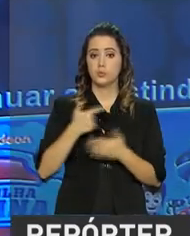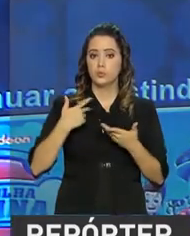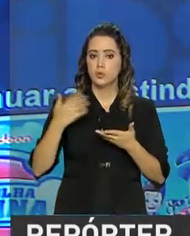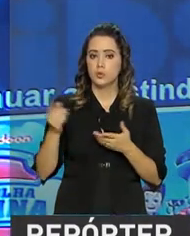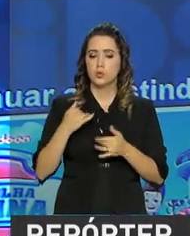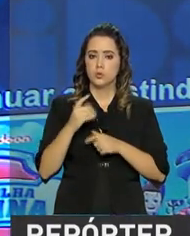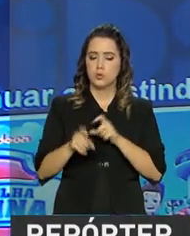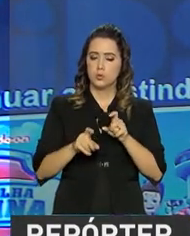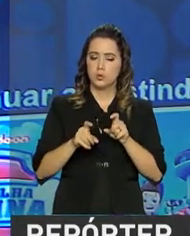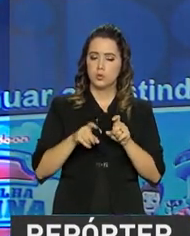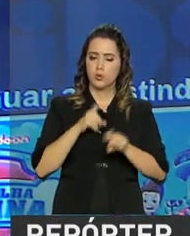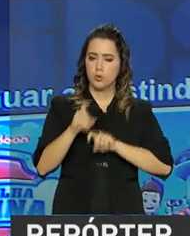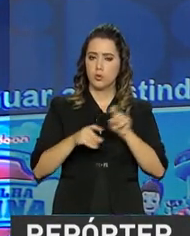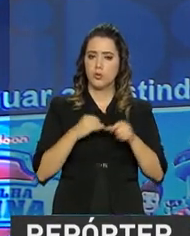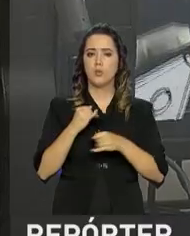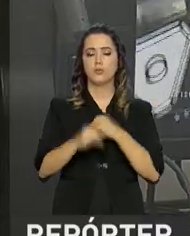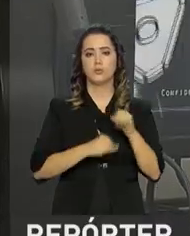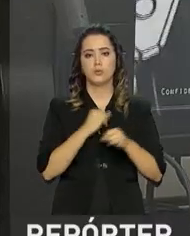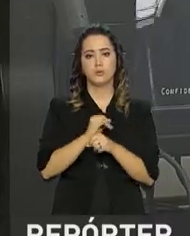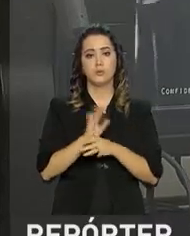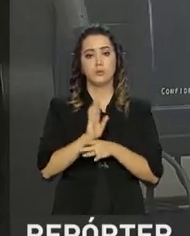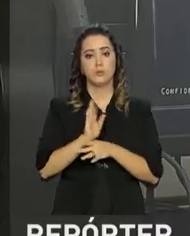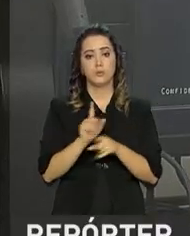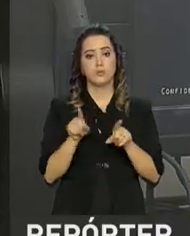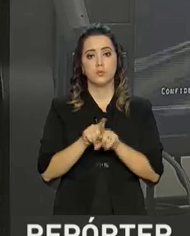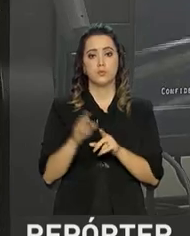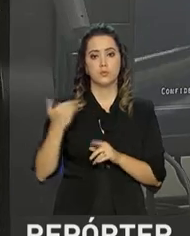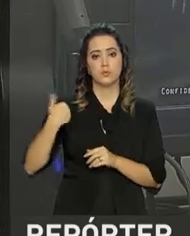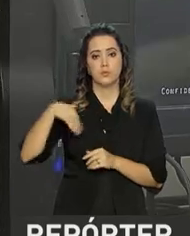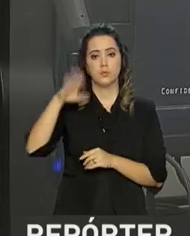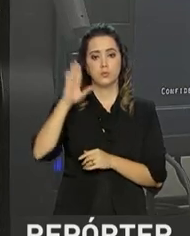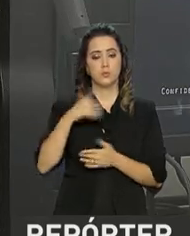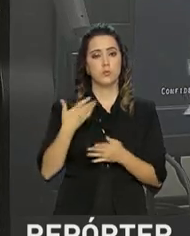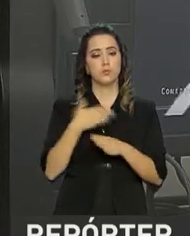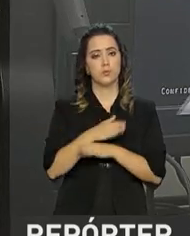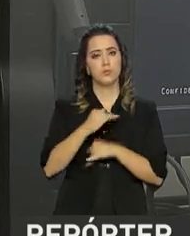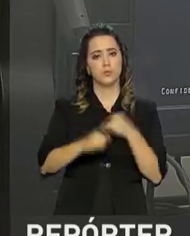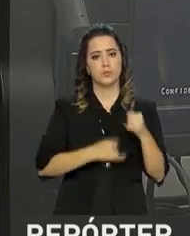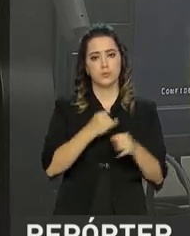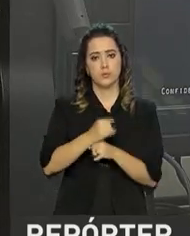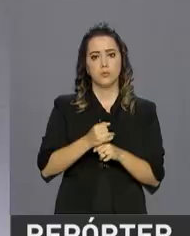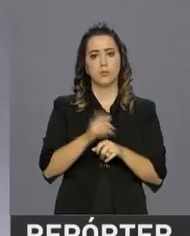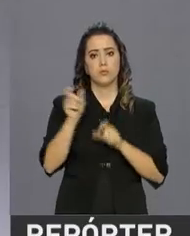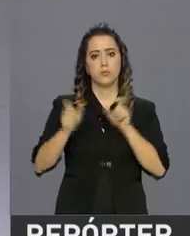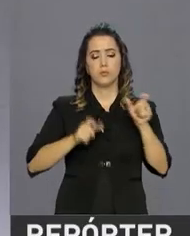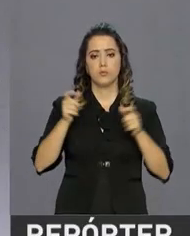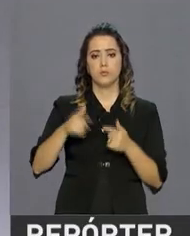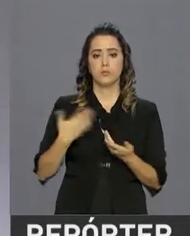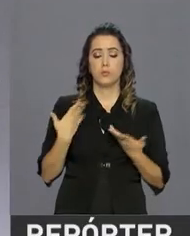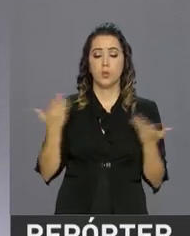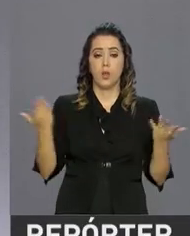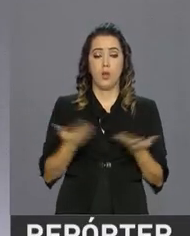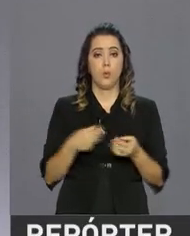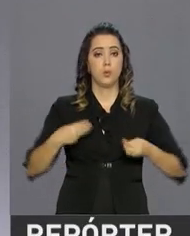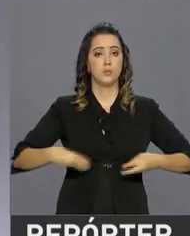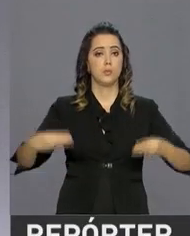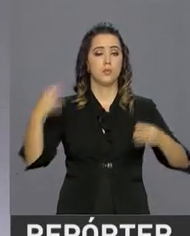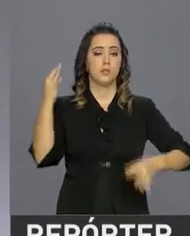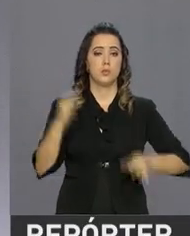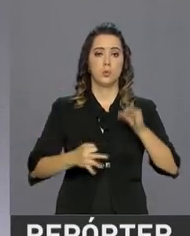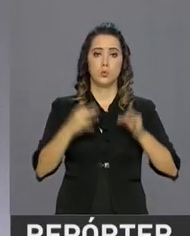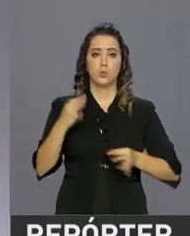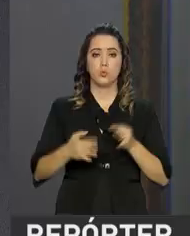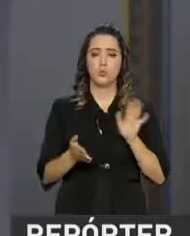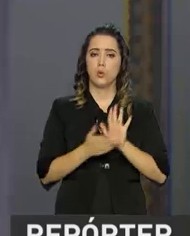como serviços de vídeos por demanda e o acesso cada vez maior à internet entre os brasileiros, levaram o Ministério da